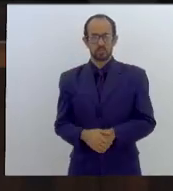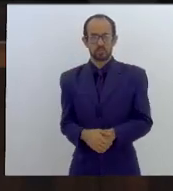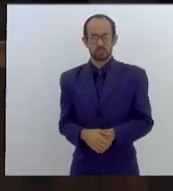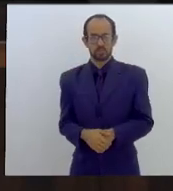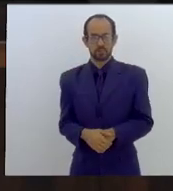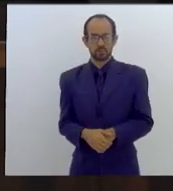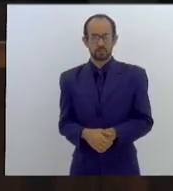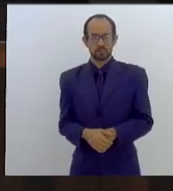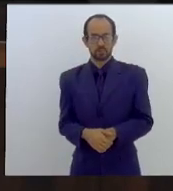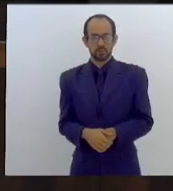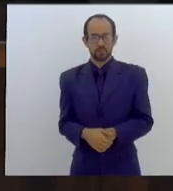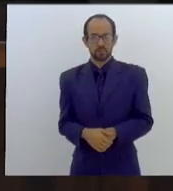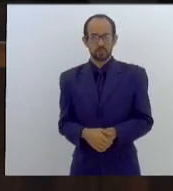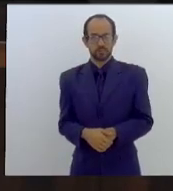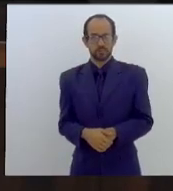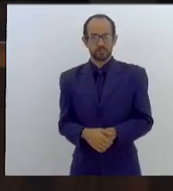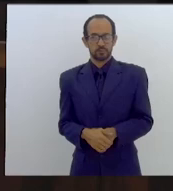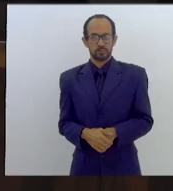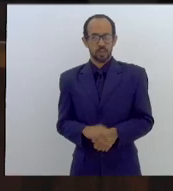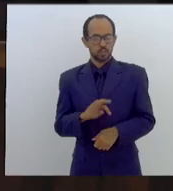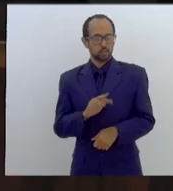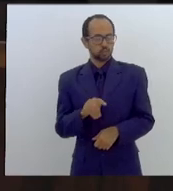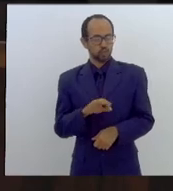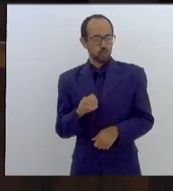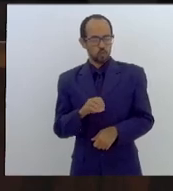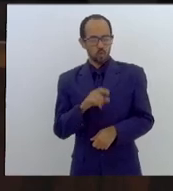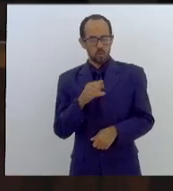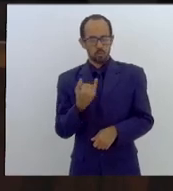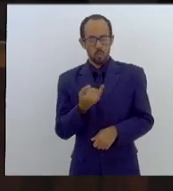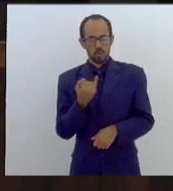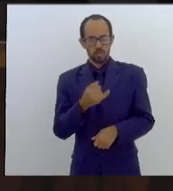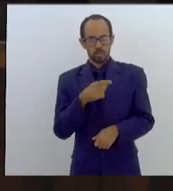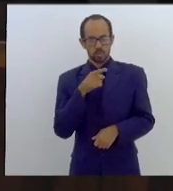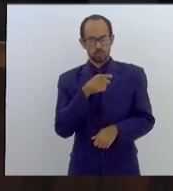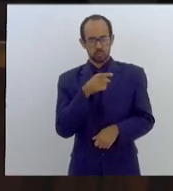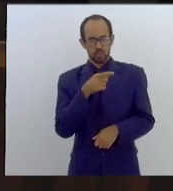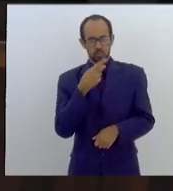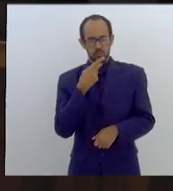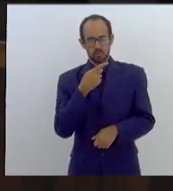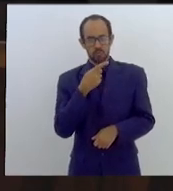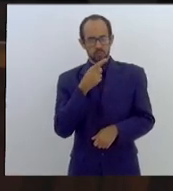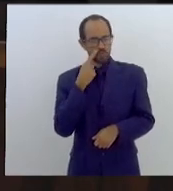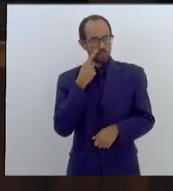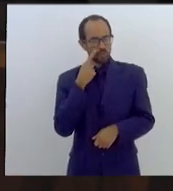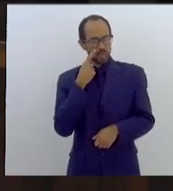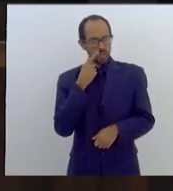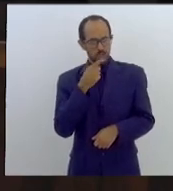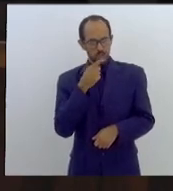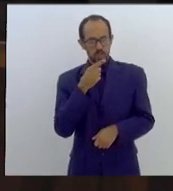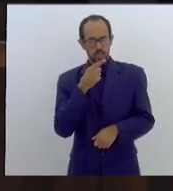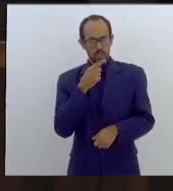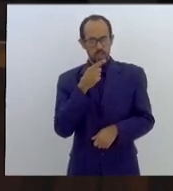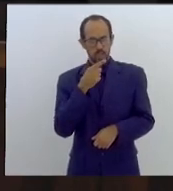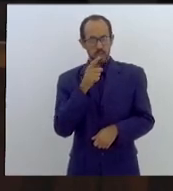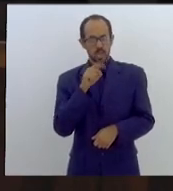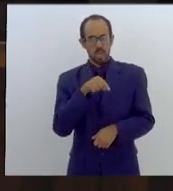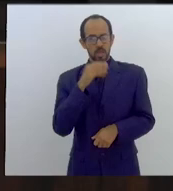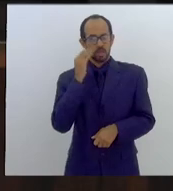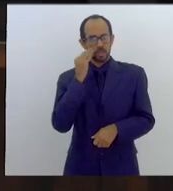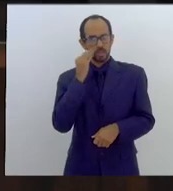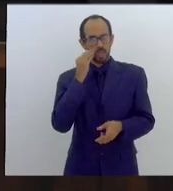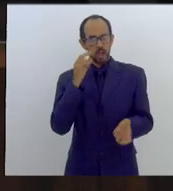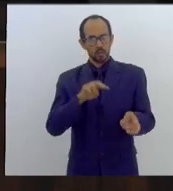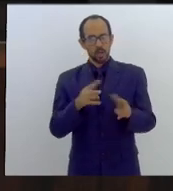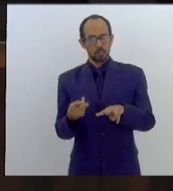pudesse buscar, Chico, é importante, Vossa Excelência, pudesse buscar um encaminhamento ou um acordo